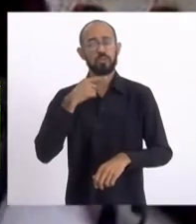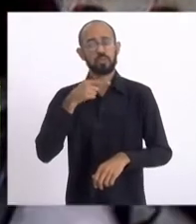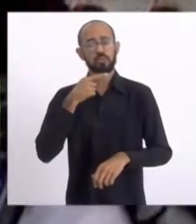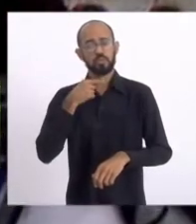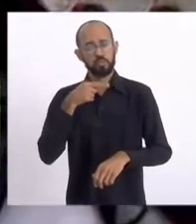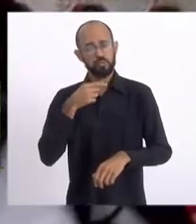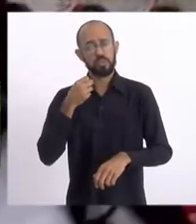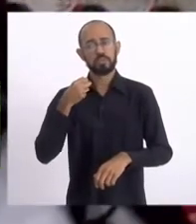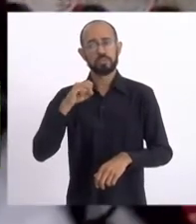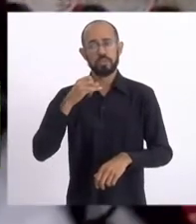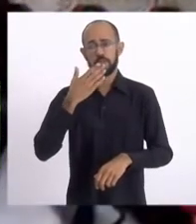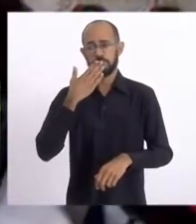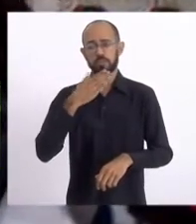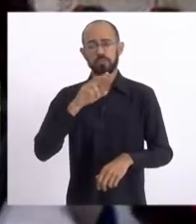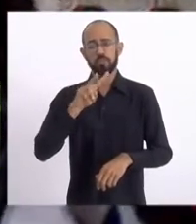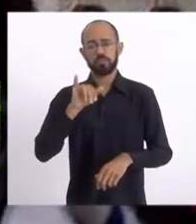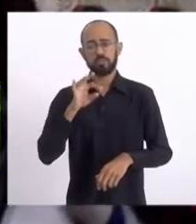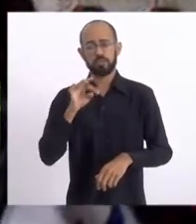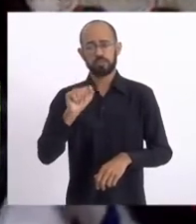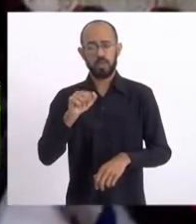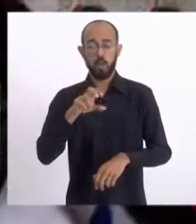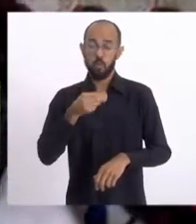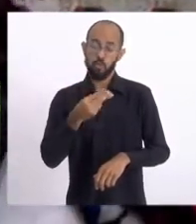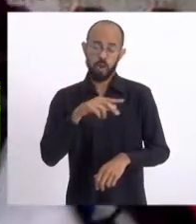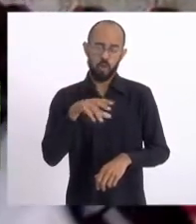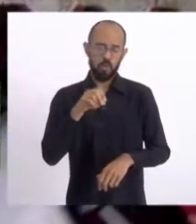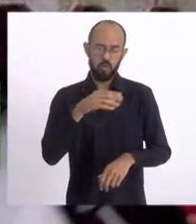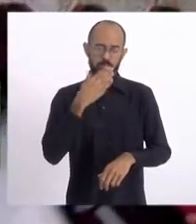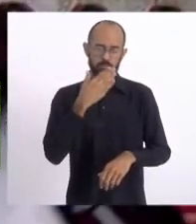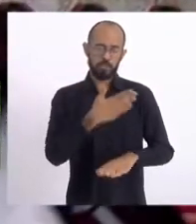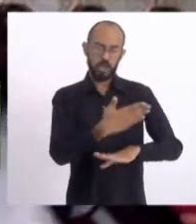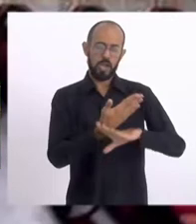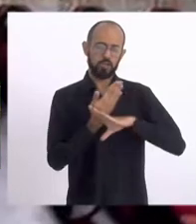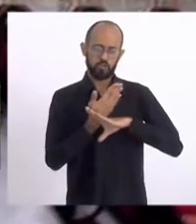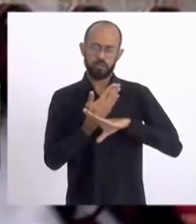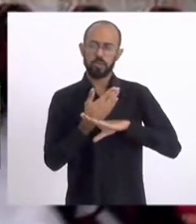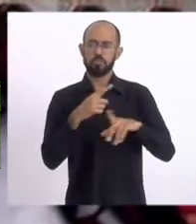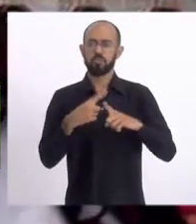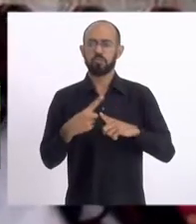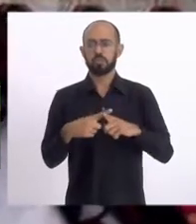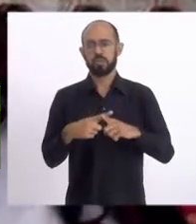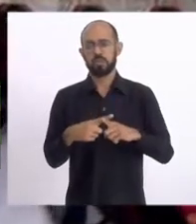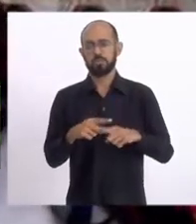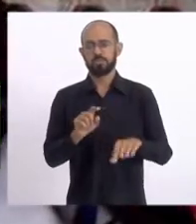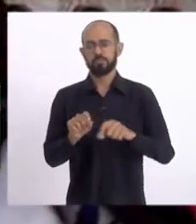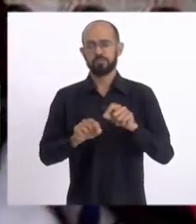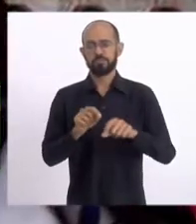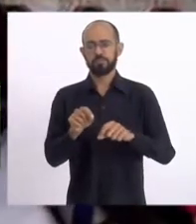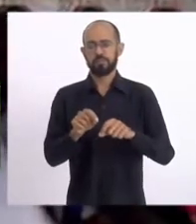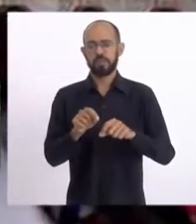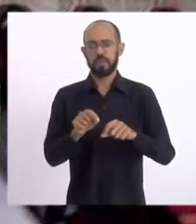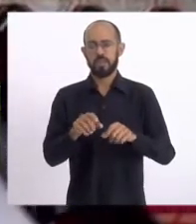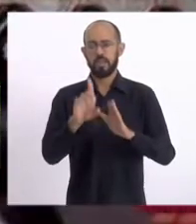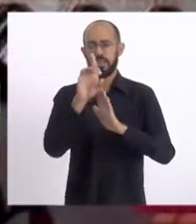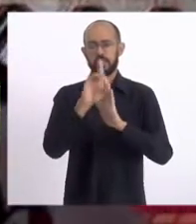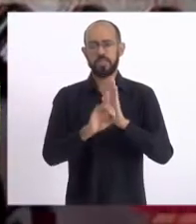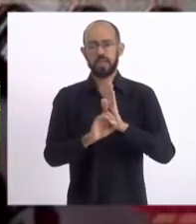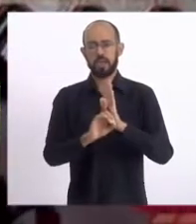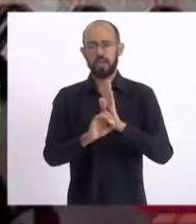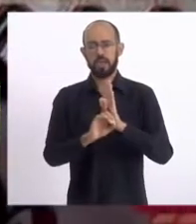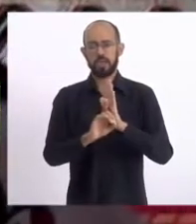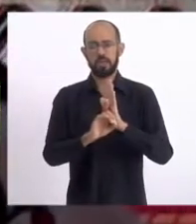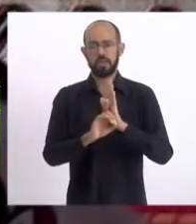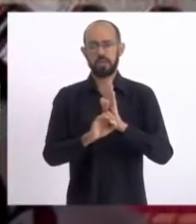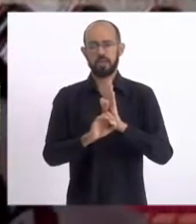vistas ou não. Eu peço ajuda aqui do colegiado, porque declara a Igreja Evangélica Cristo Vive